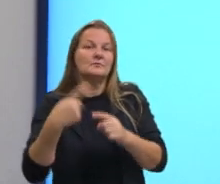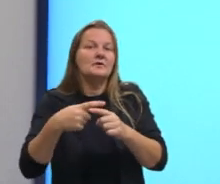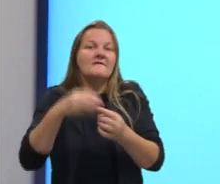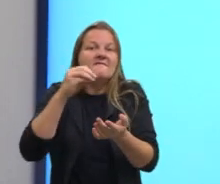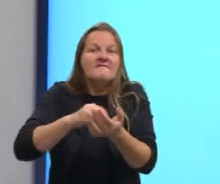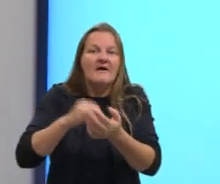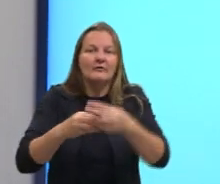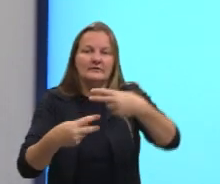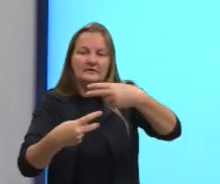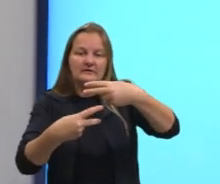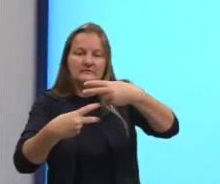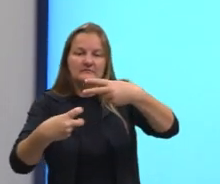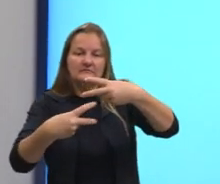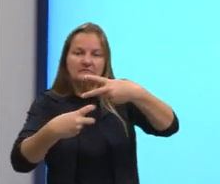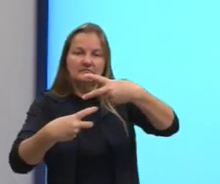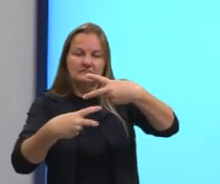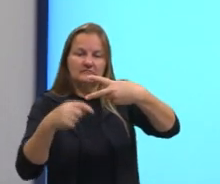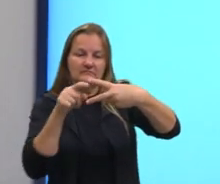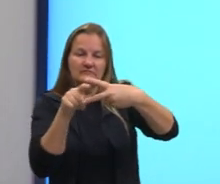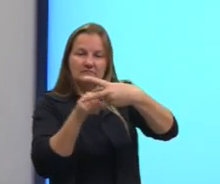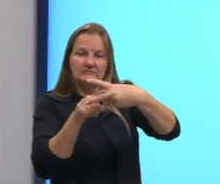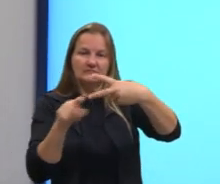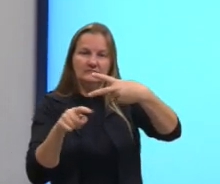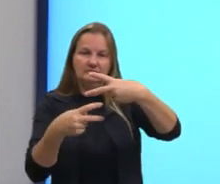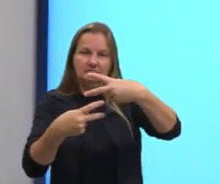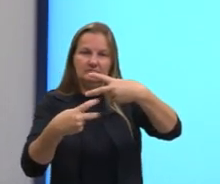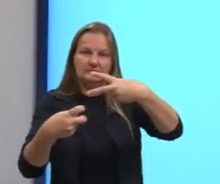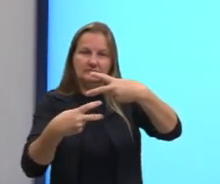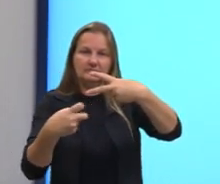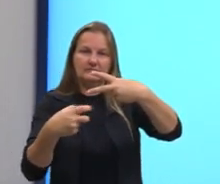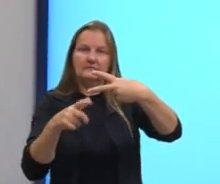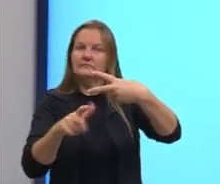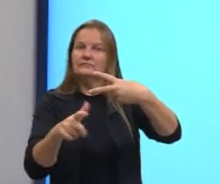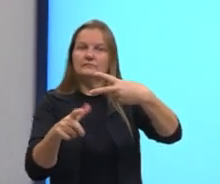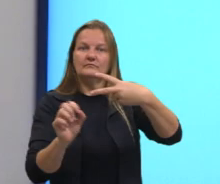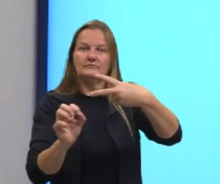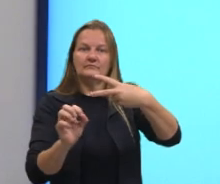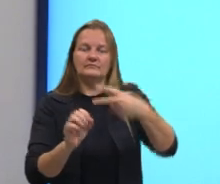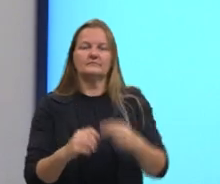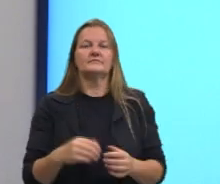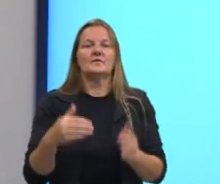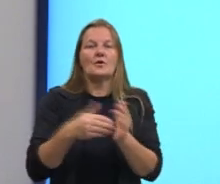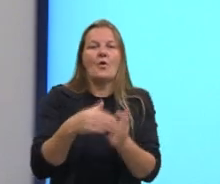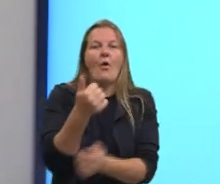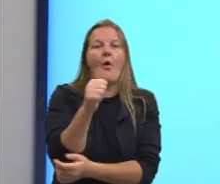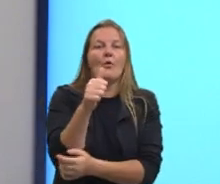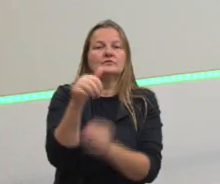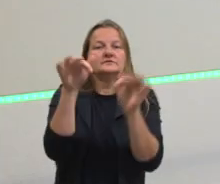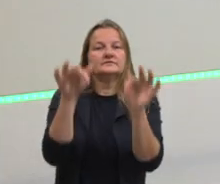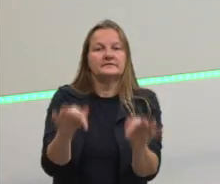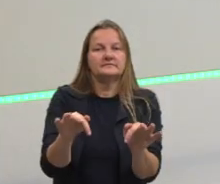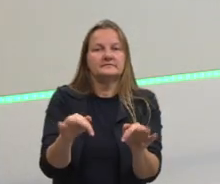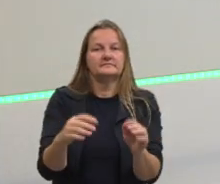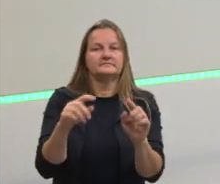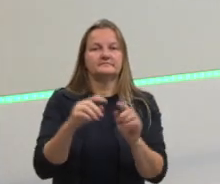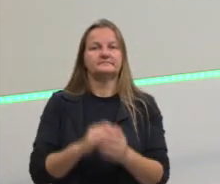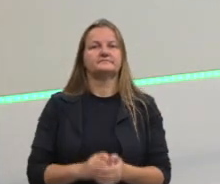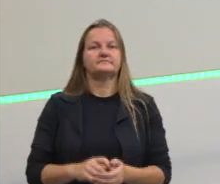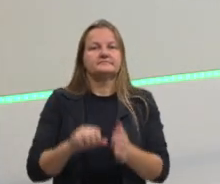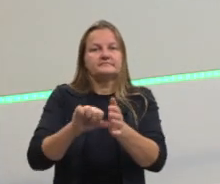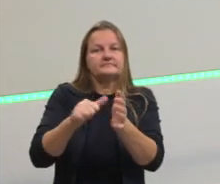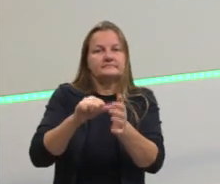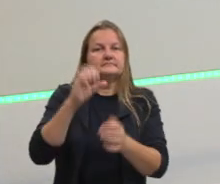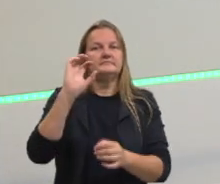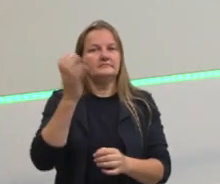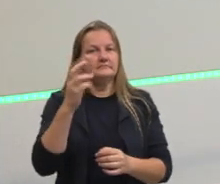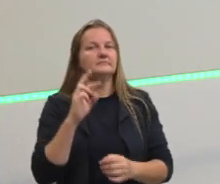x começa em 8 9 10 termina e 11 e essa é a resolução da primeira